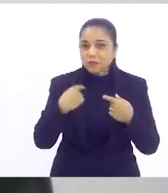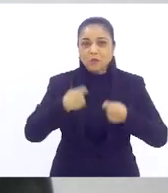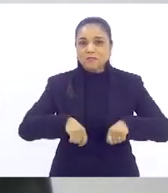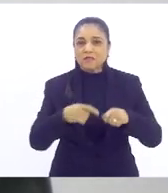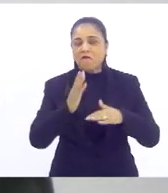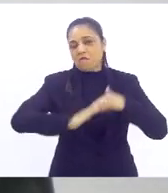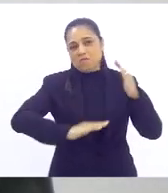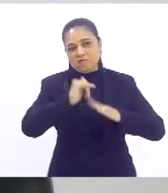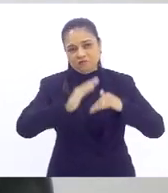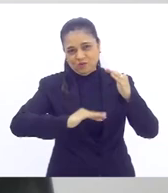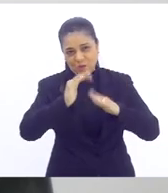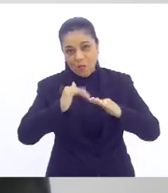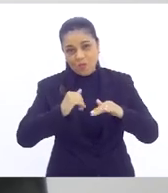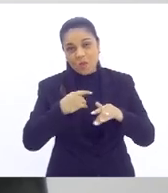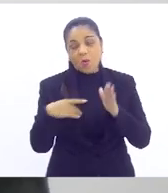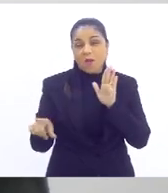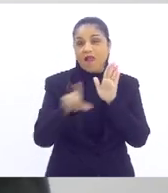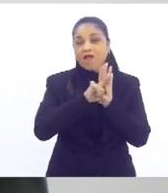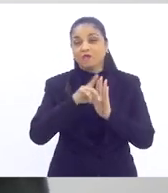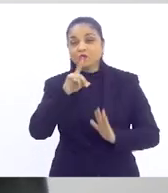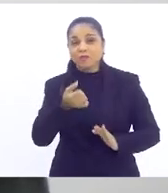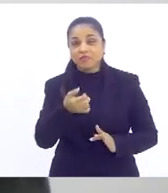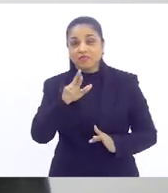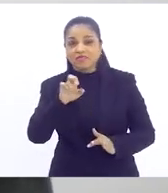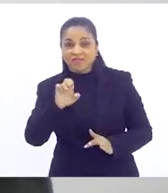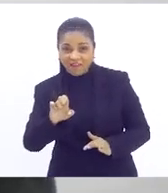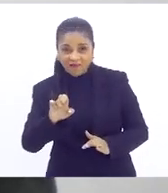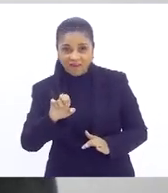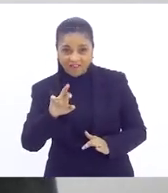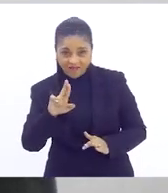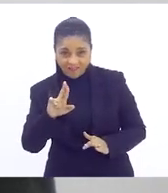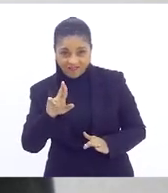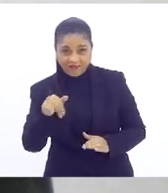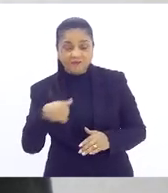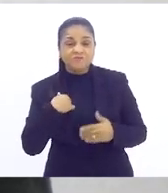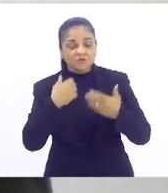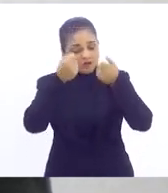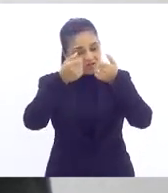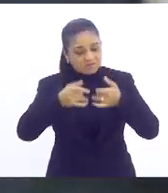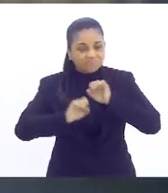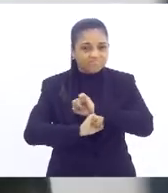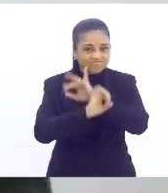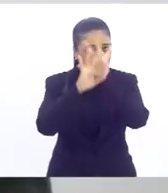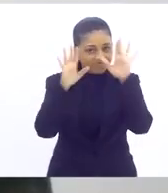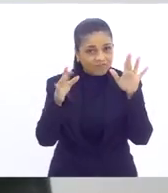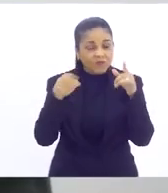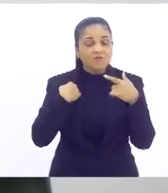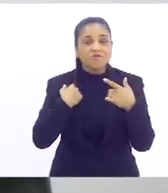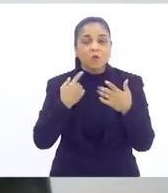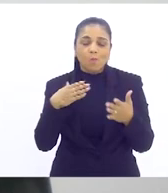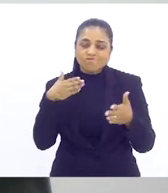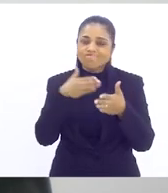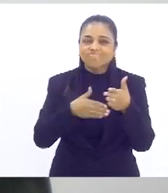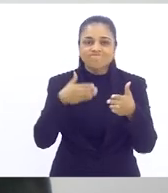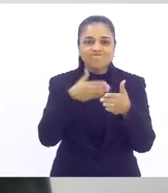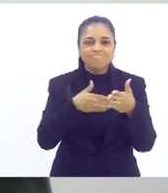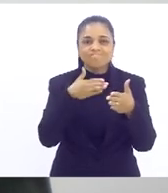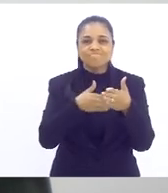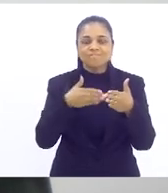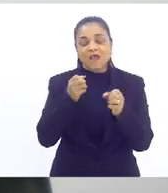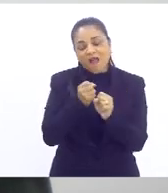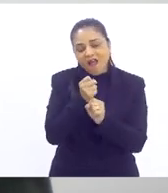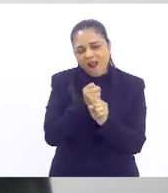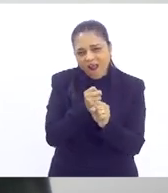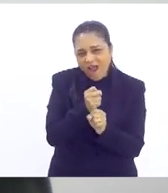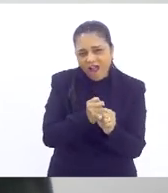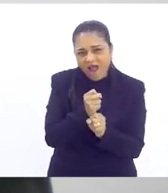legislação que era do Terra Tá ok eu quis fazer esse esclarecimento porque isso foi um empecilho durante um bom tempo